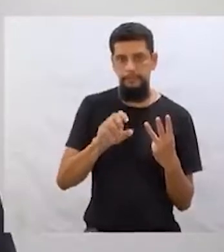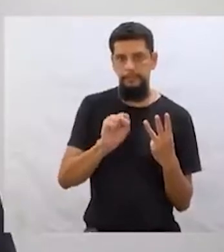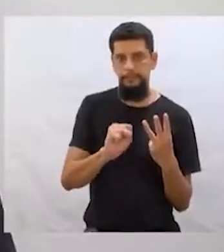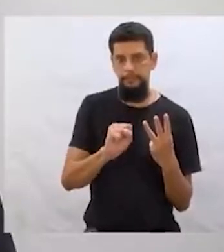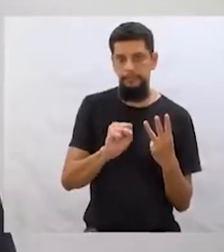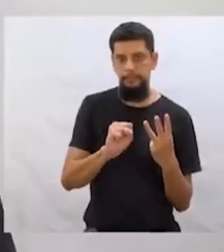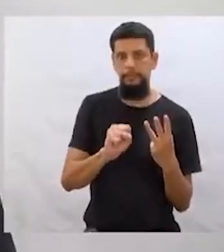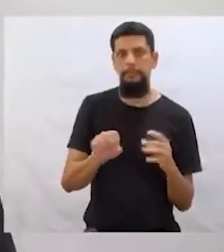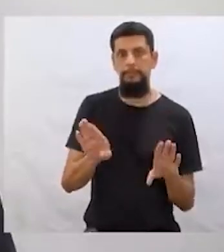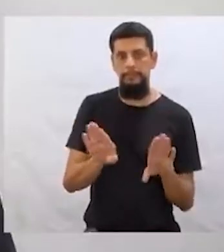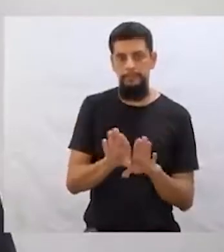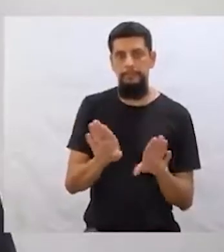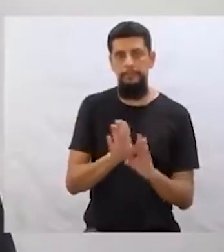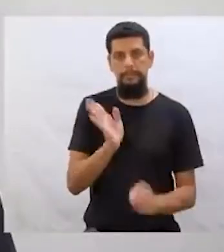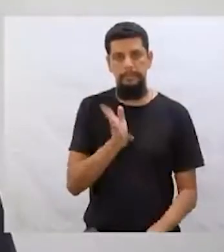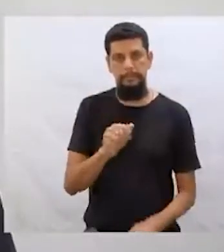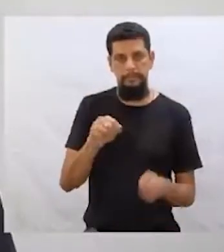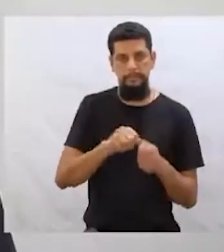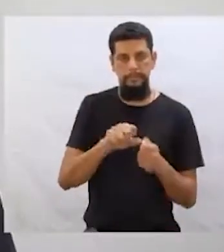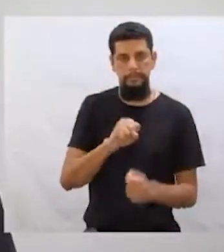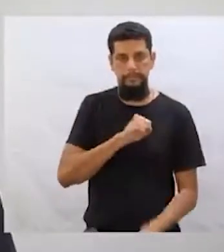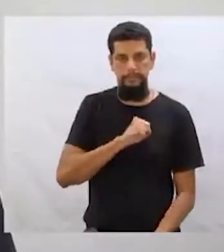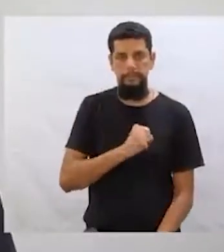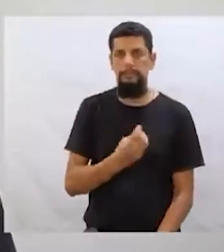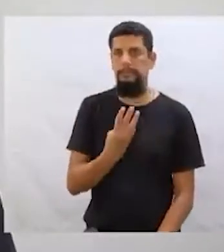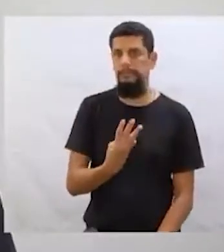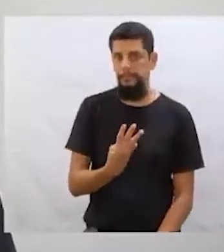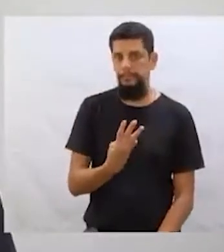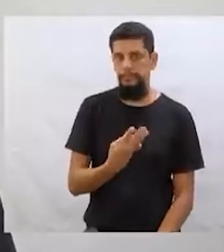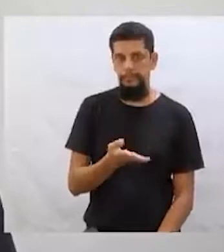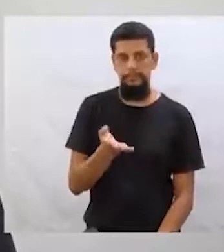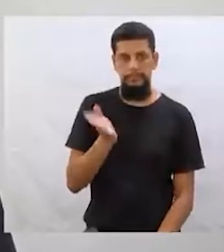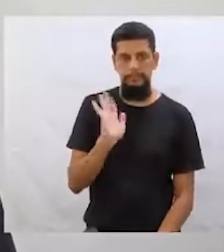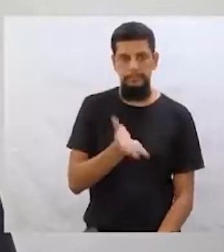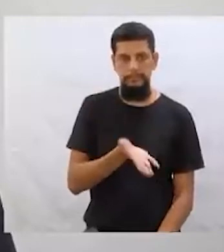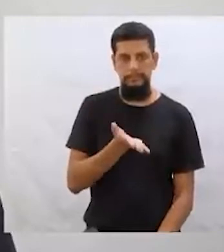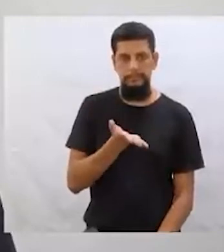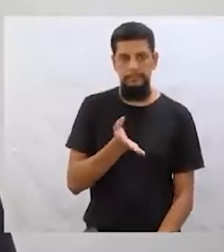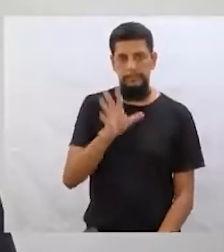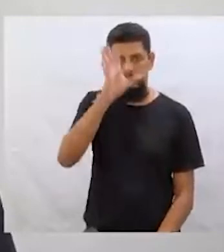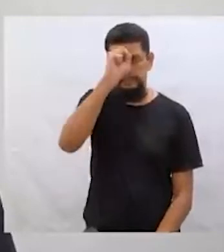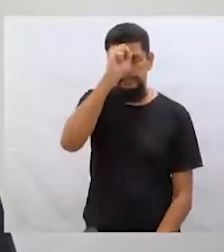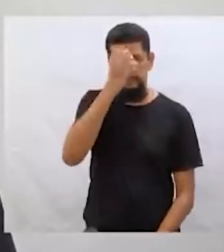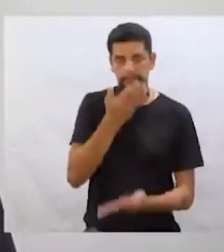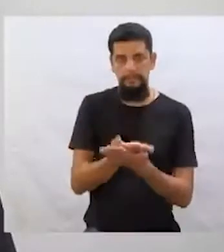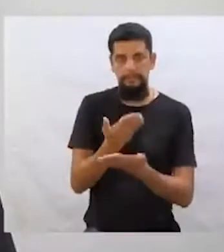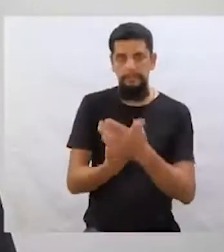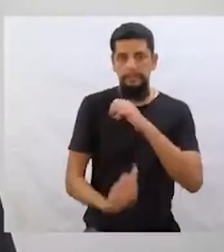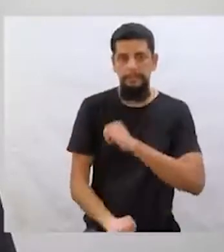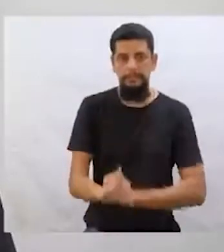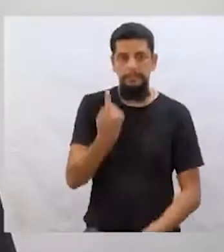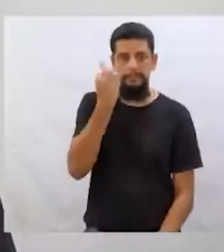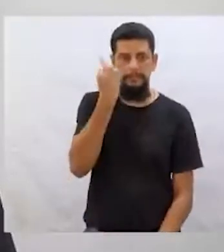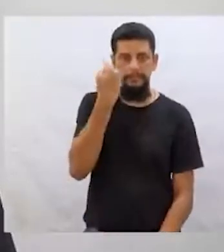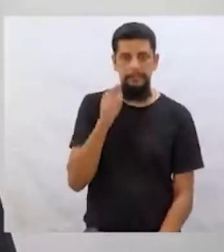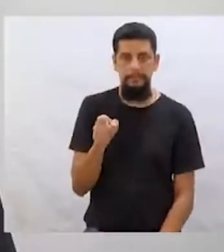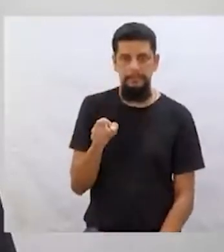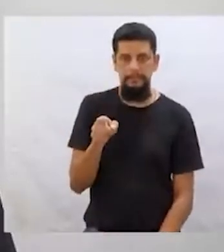aqui nós também já temos o número 3, que nós também já aprendemos a